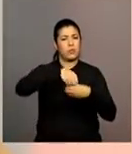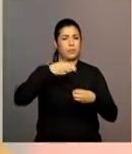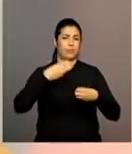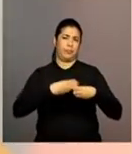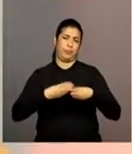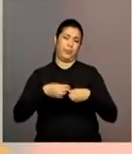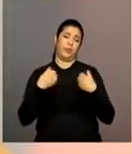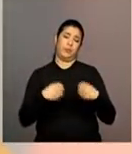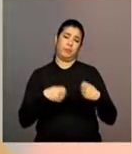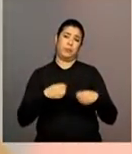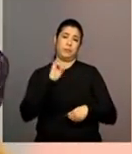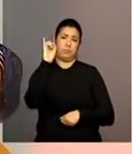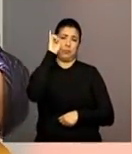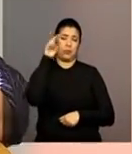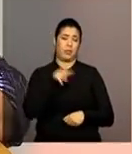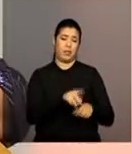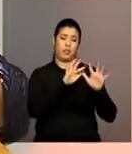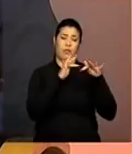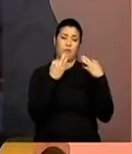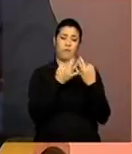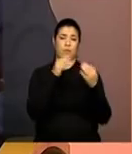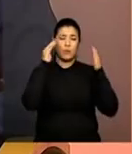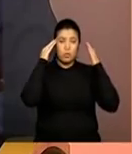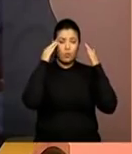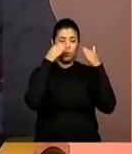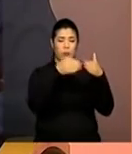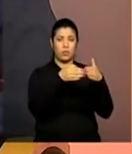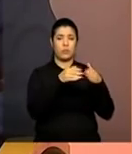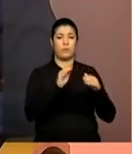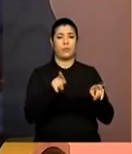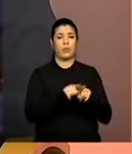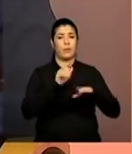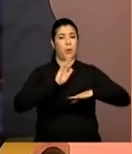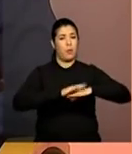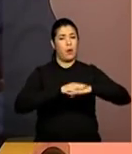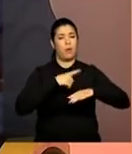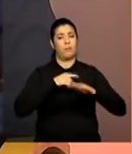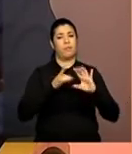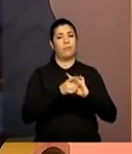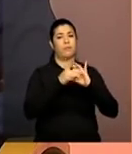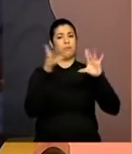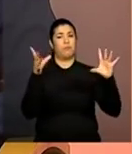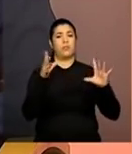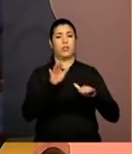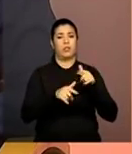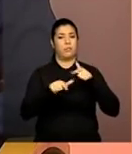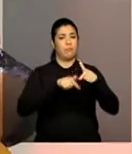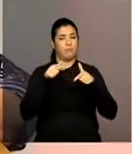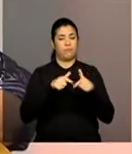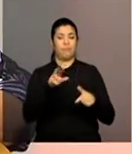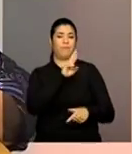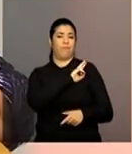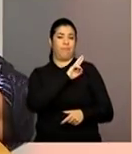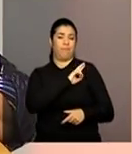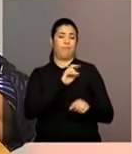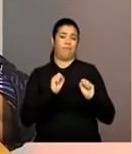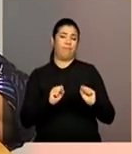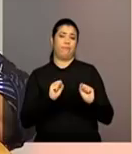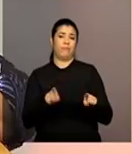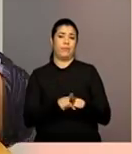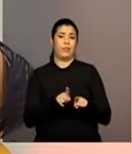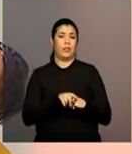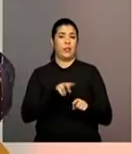o trabalho com família nessa perspectiva emancipatória de protagonismo de autonomia